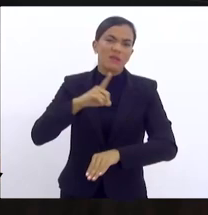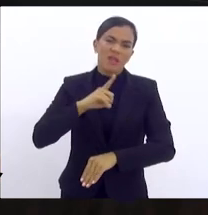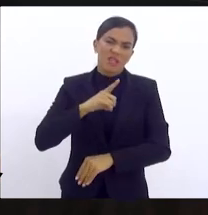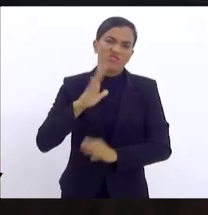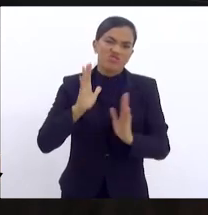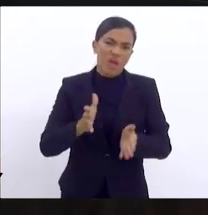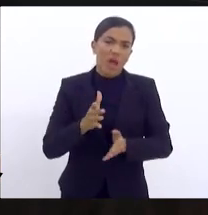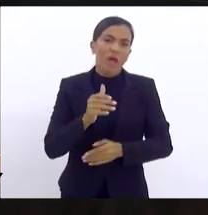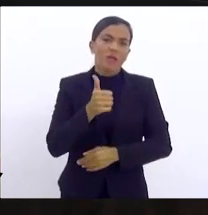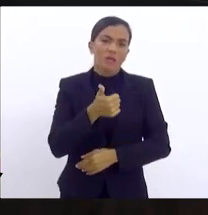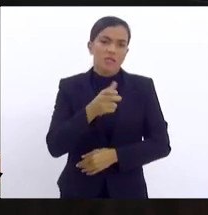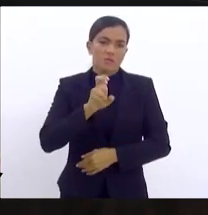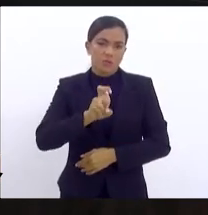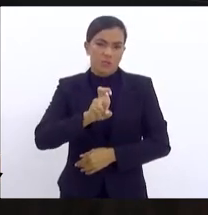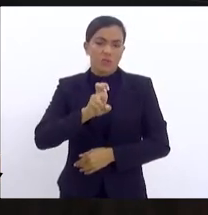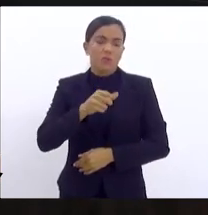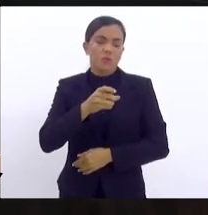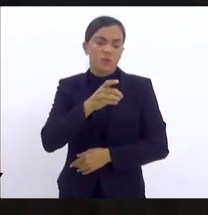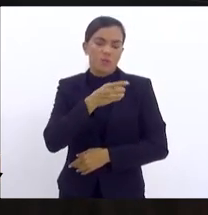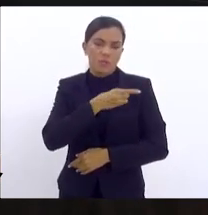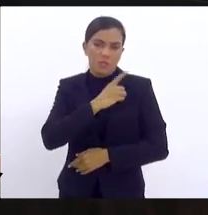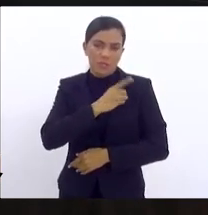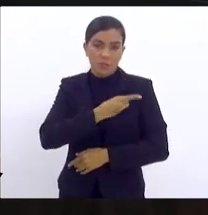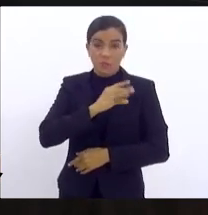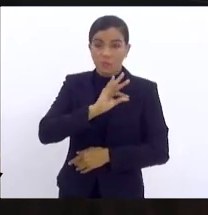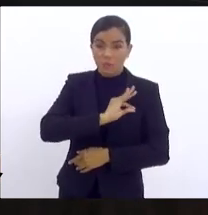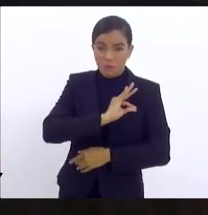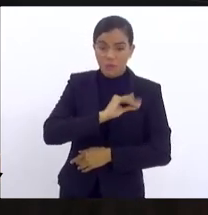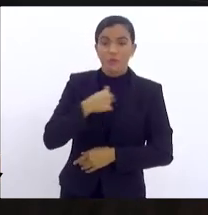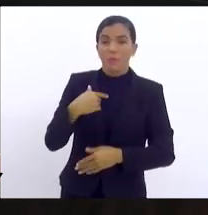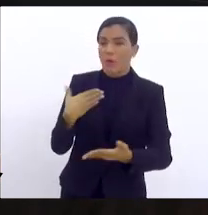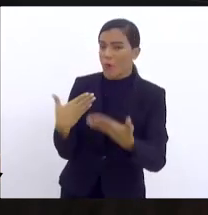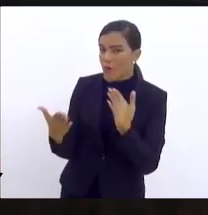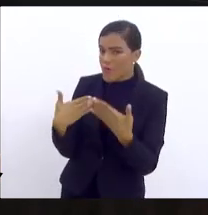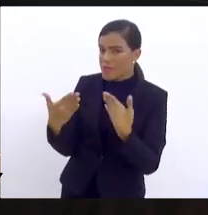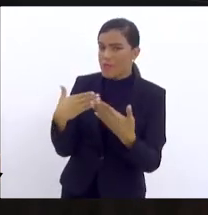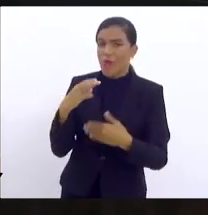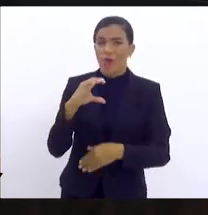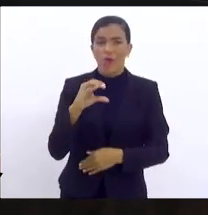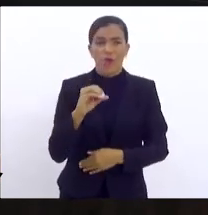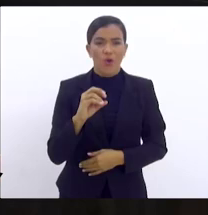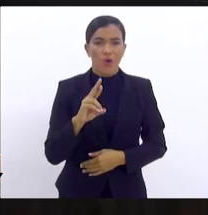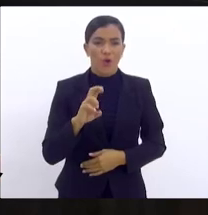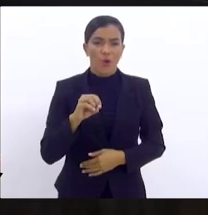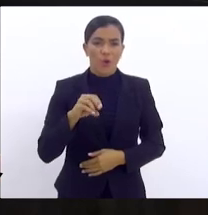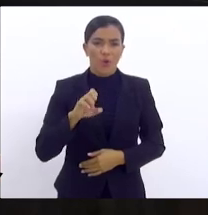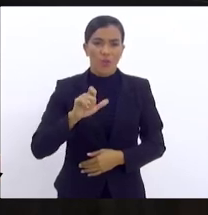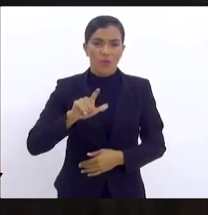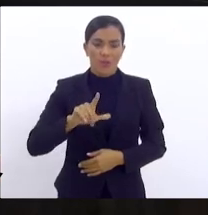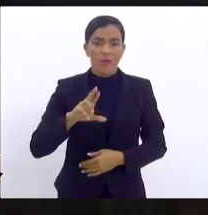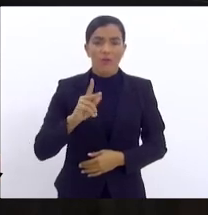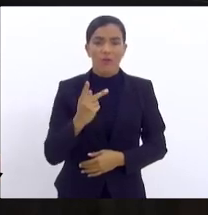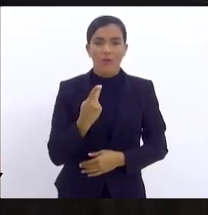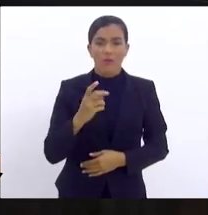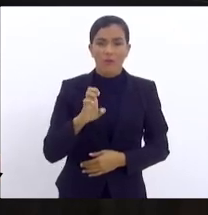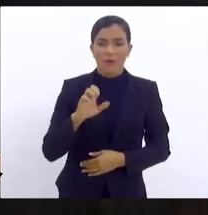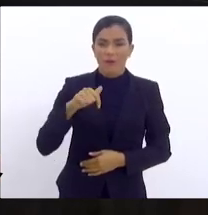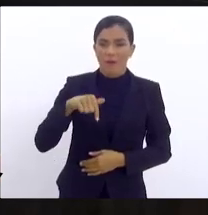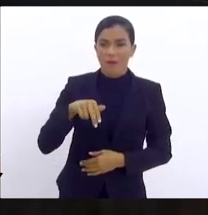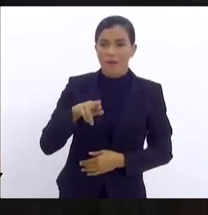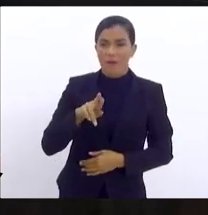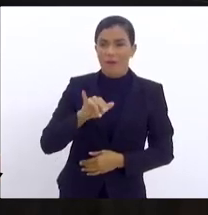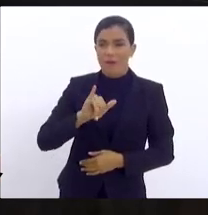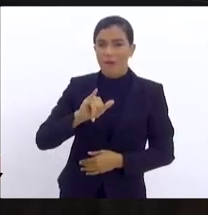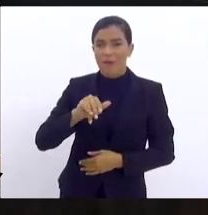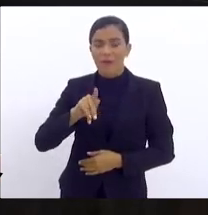quinto né inclusive eu tinha na época conversado com o coronel Henrique quando o chip pessoalmente com ele a questão da viatura é ser blindada